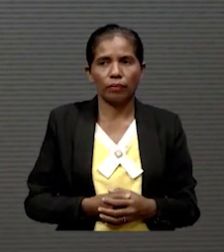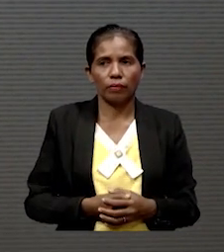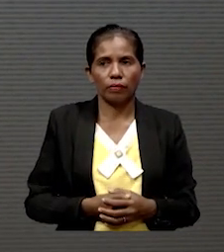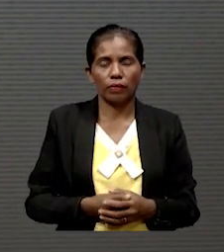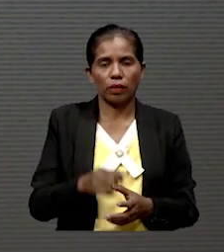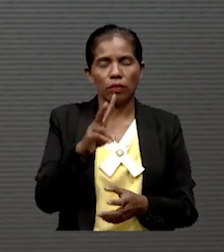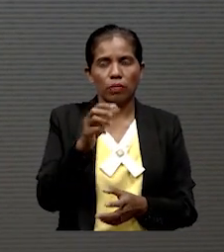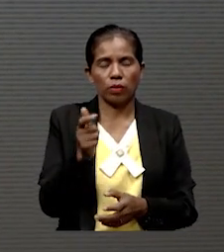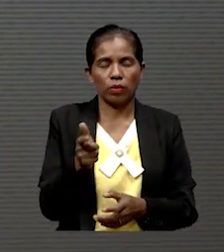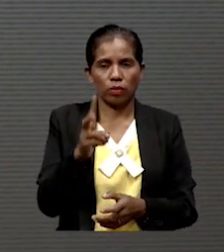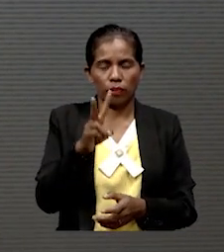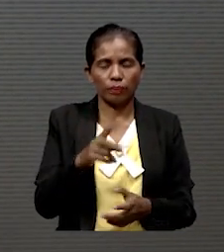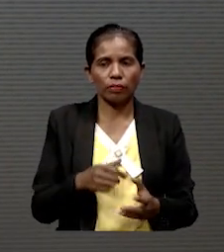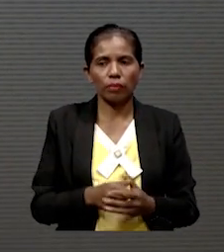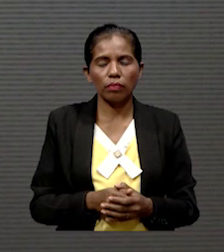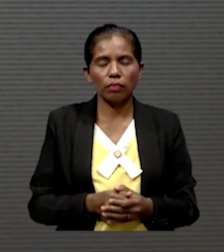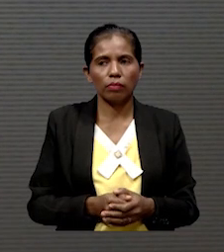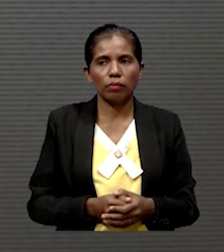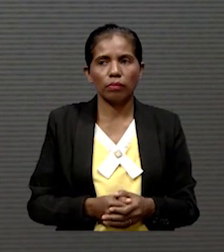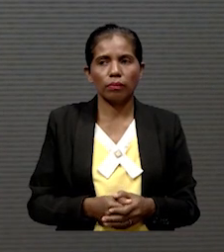22 de agora. E de né, que aqui é